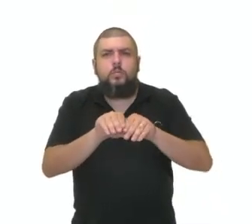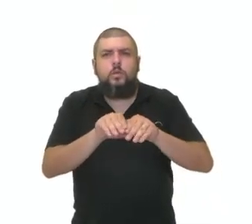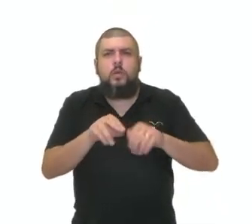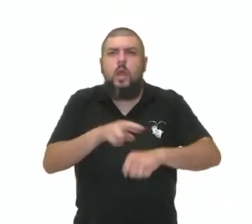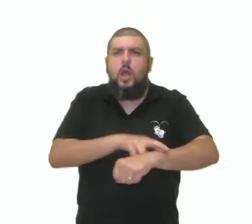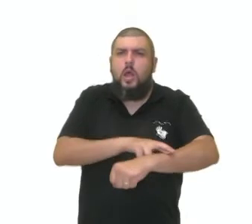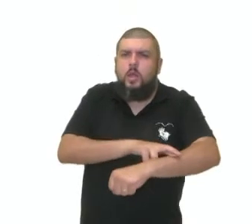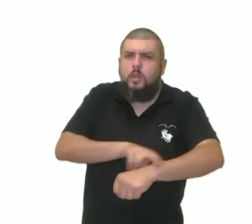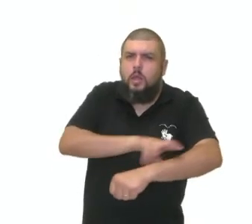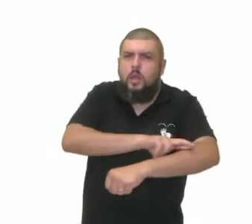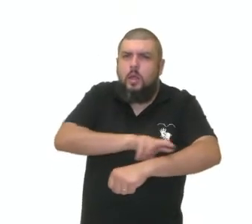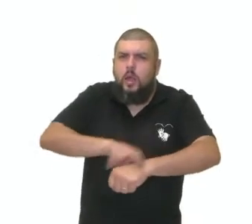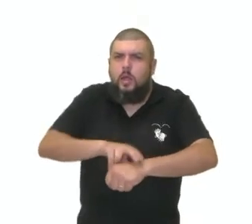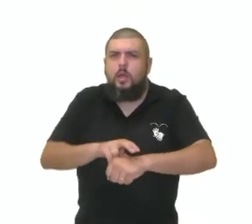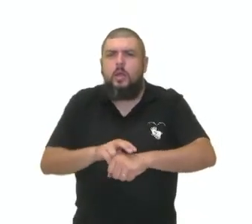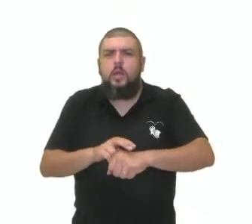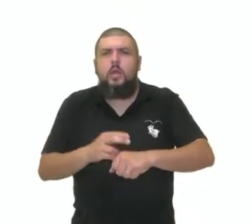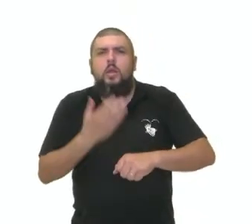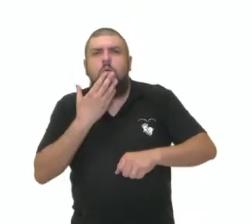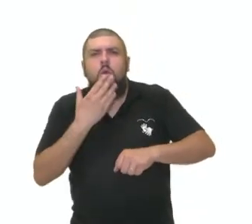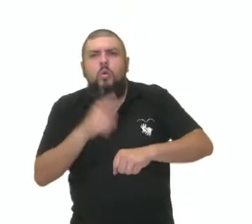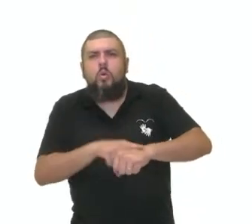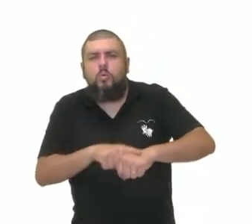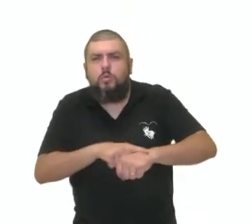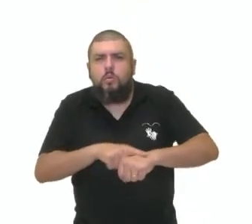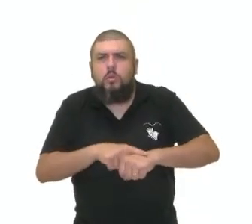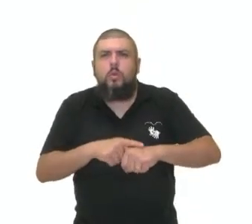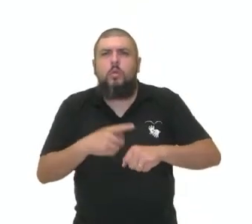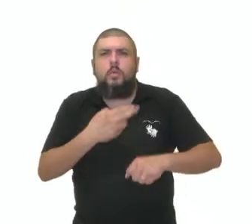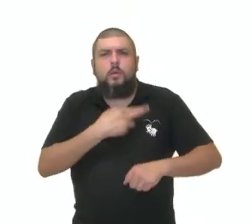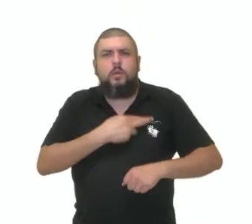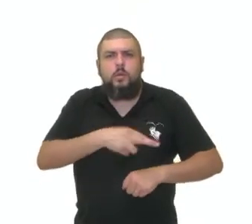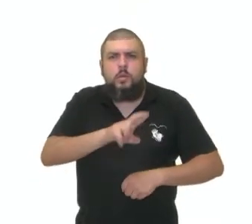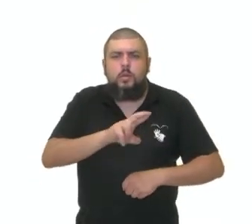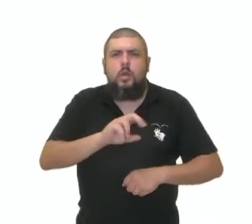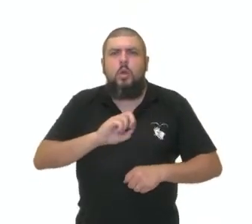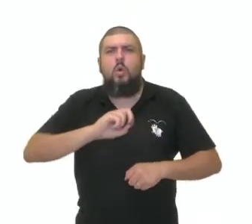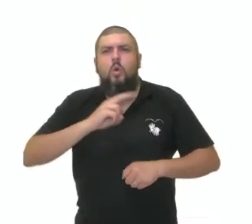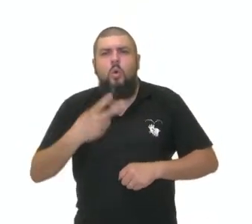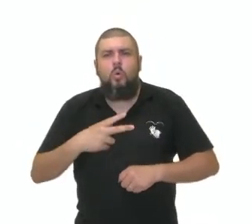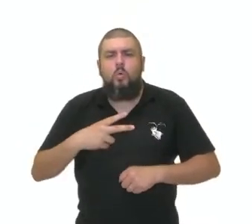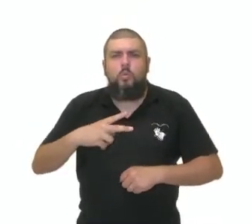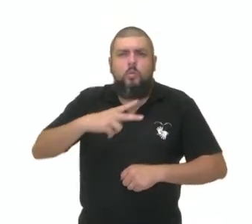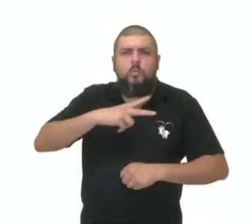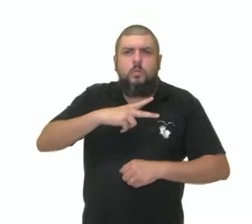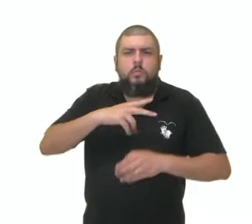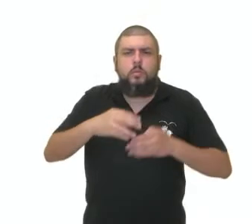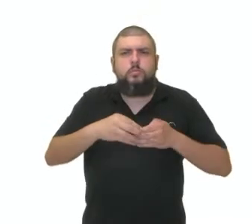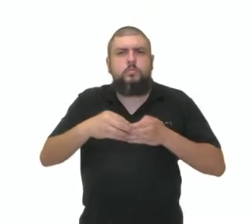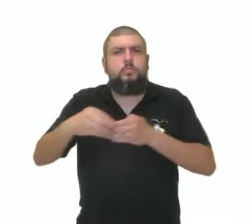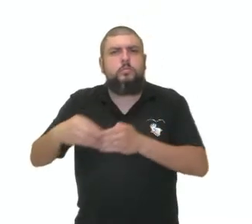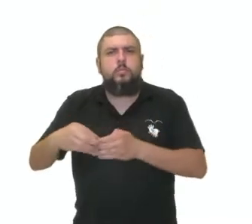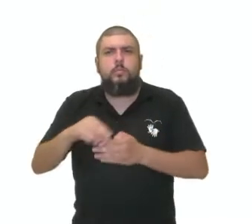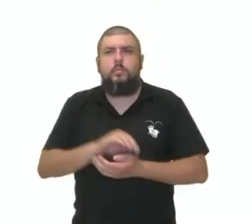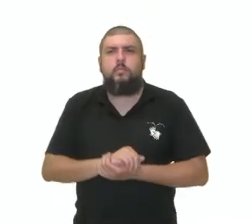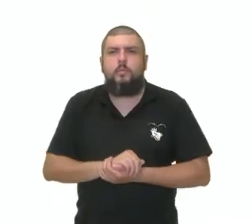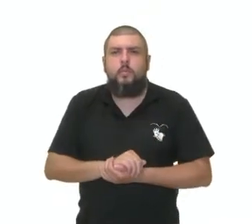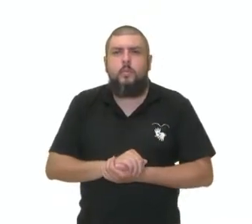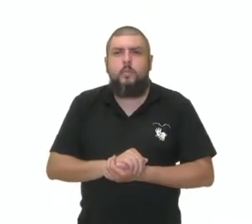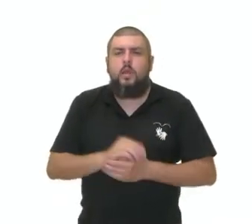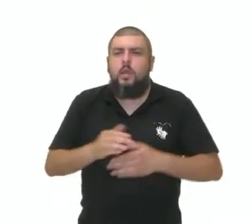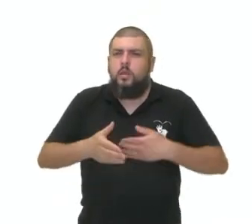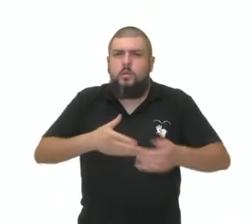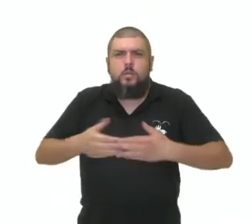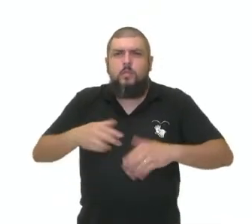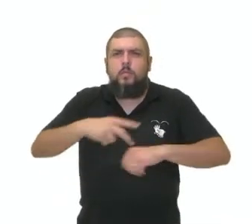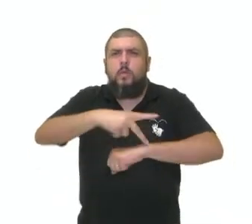sexo, língua ou religião, opção política ou orientação pessoal qualquer, seja qual for a sua